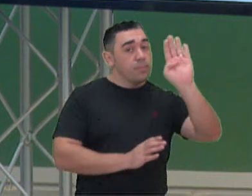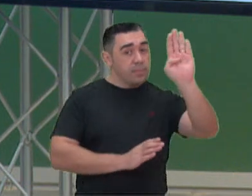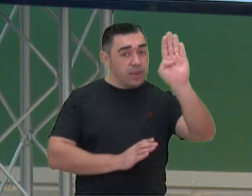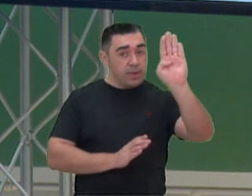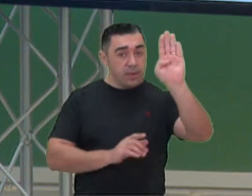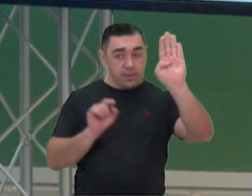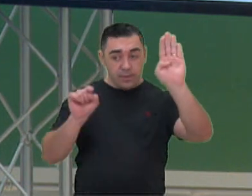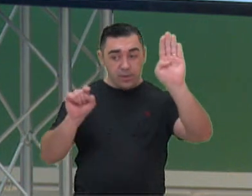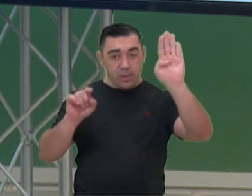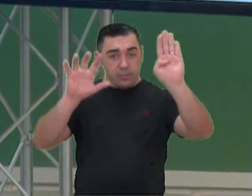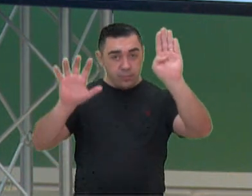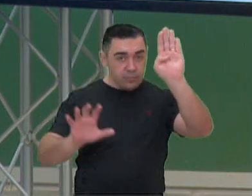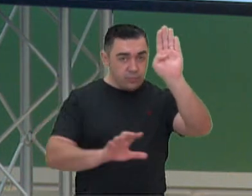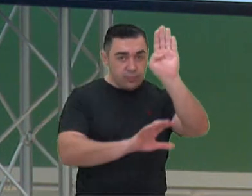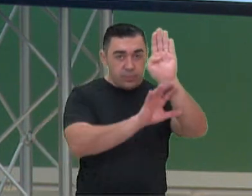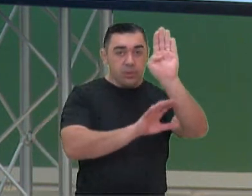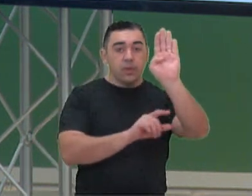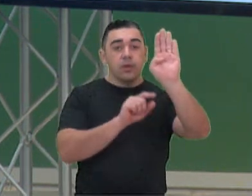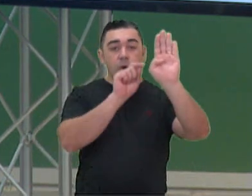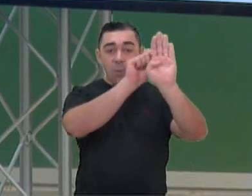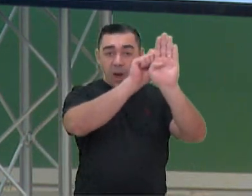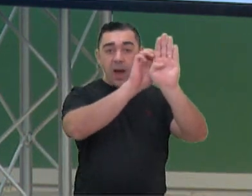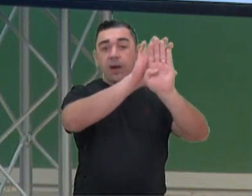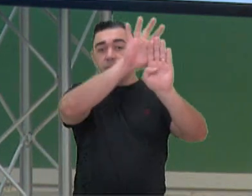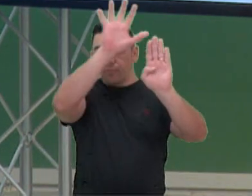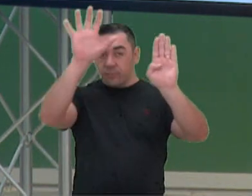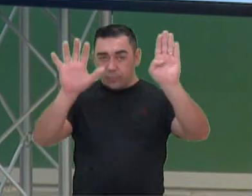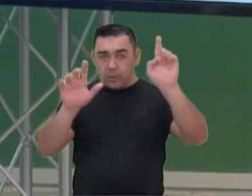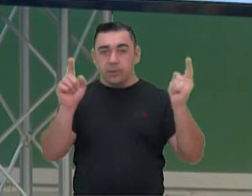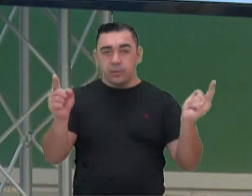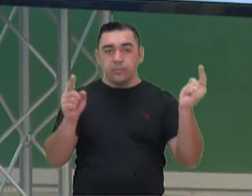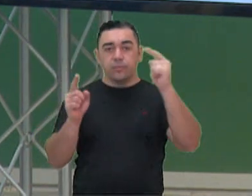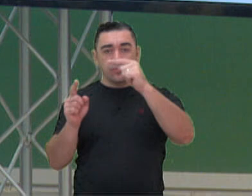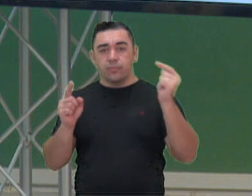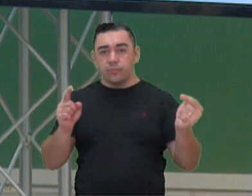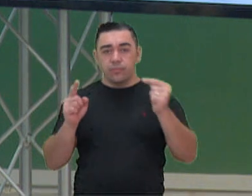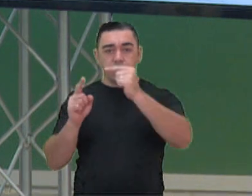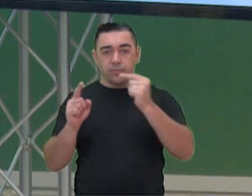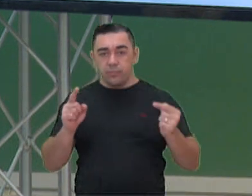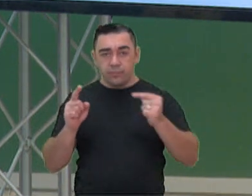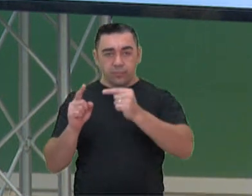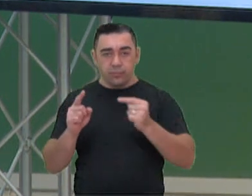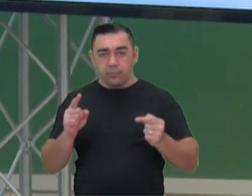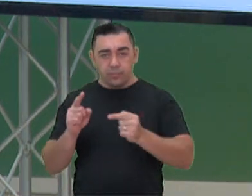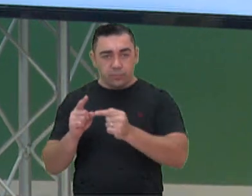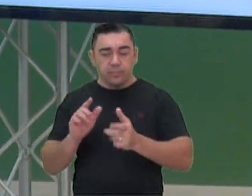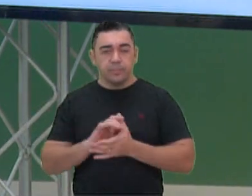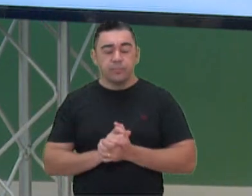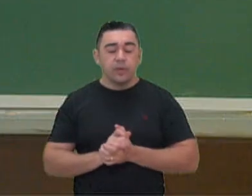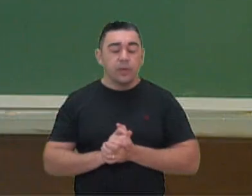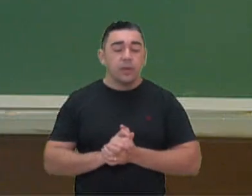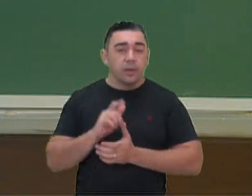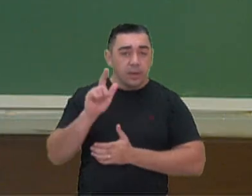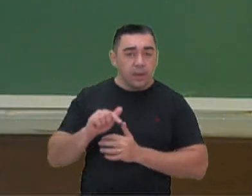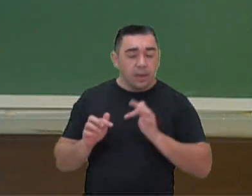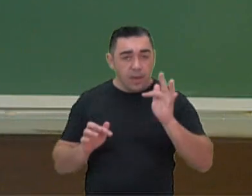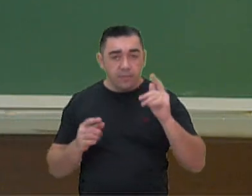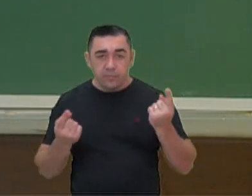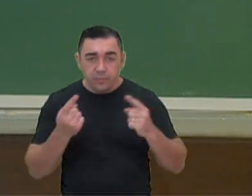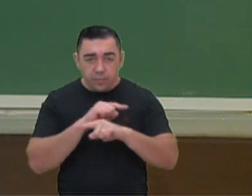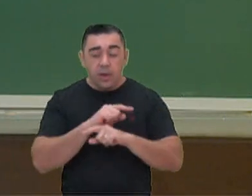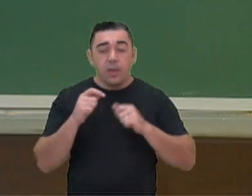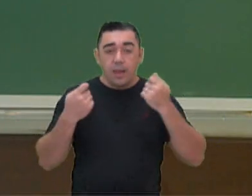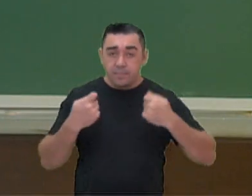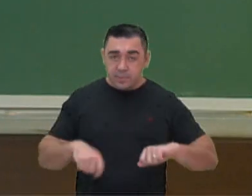primeiro conjunto B e traz para o conjunto A novamente. E para a função ser inversa, lembra, ela tem que ser